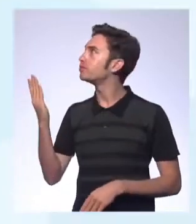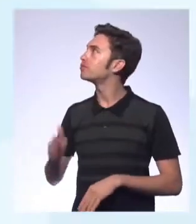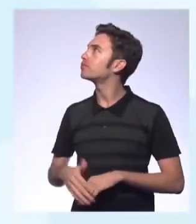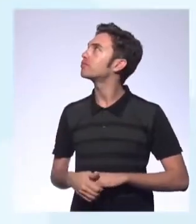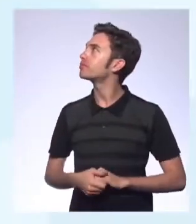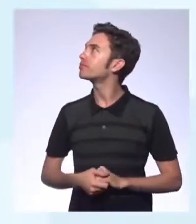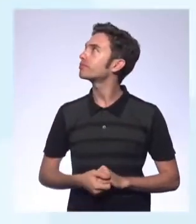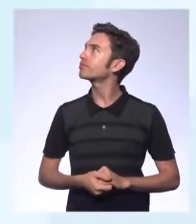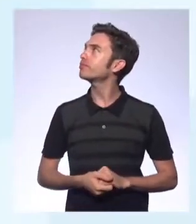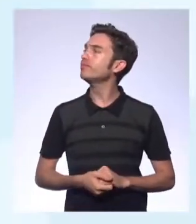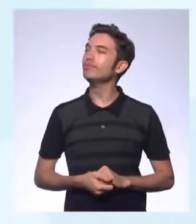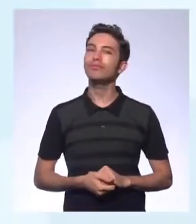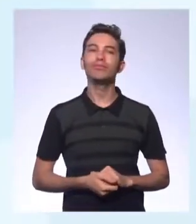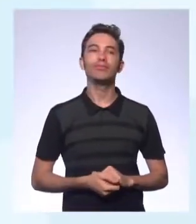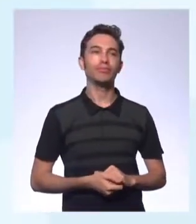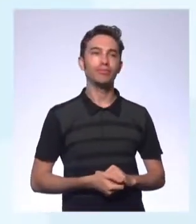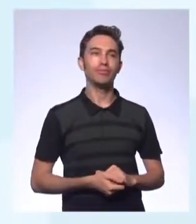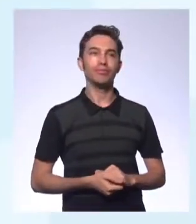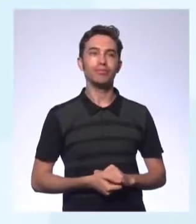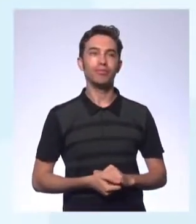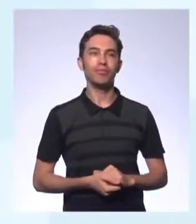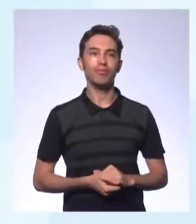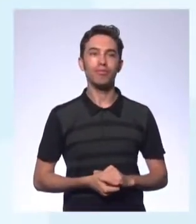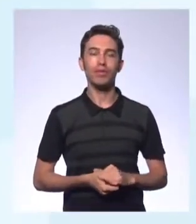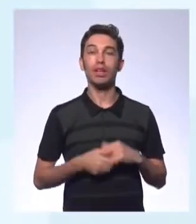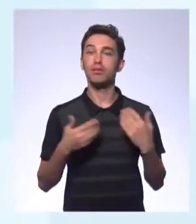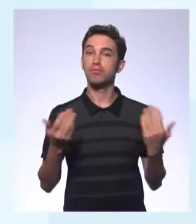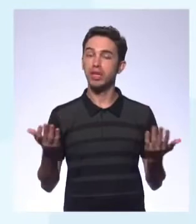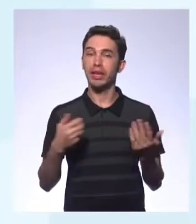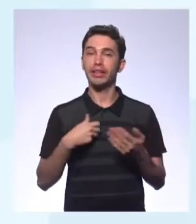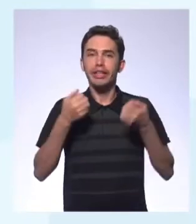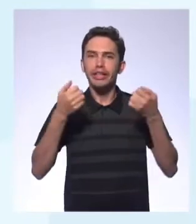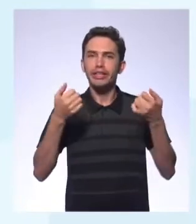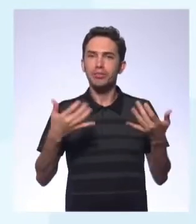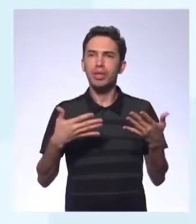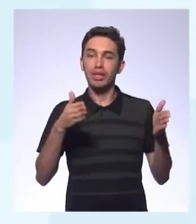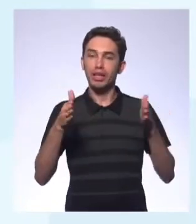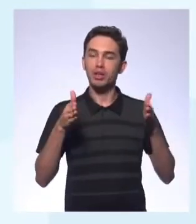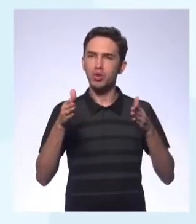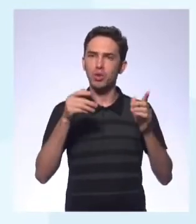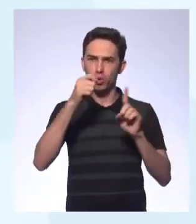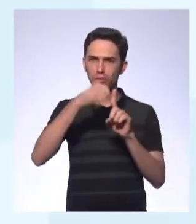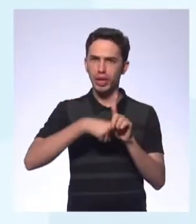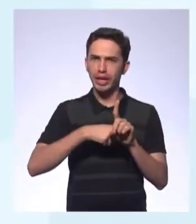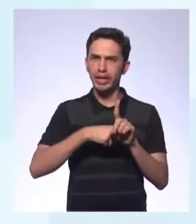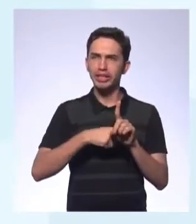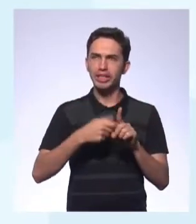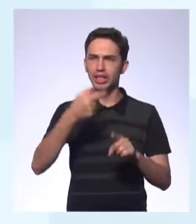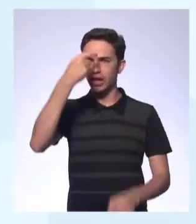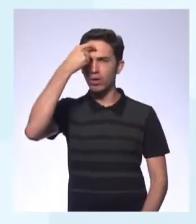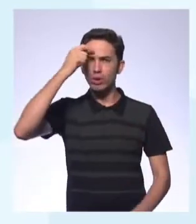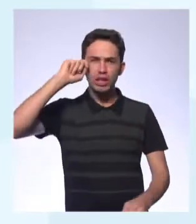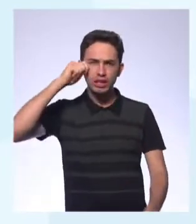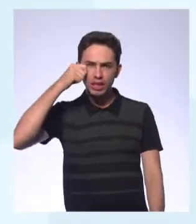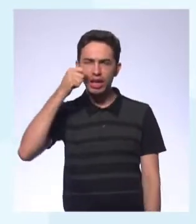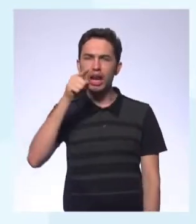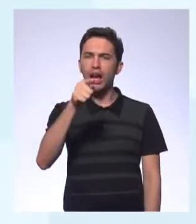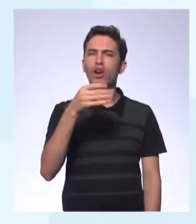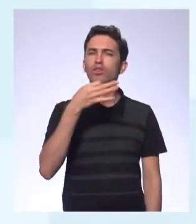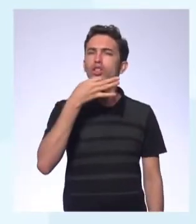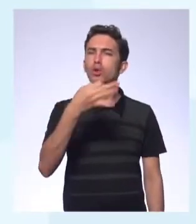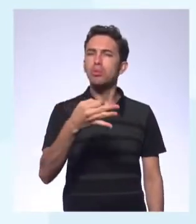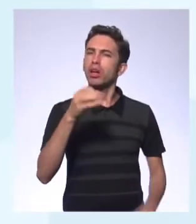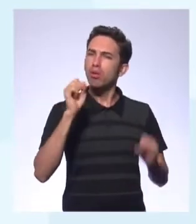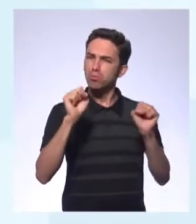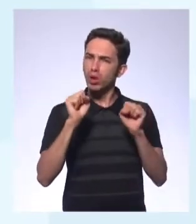tela. Bom, já que nós estamos aí no mês da consciência negra, você pode expor aí uma